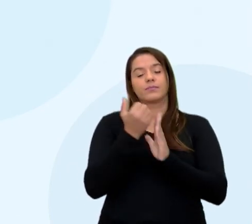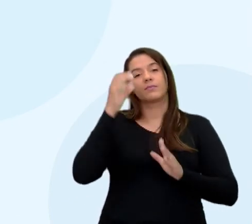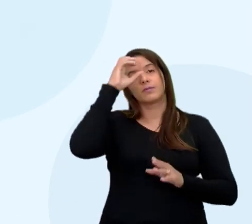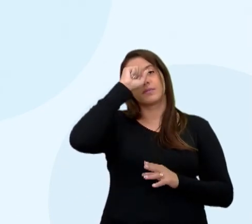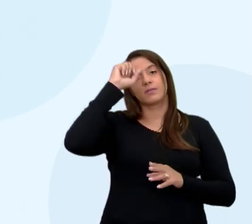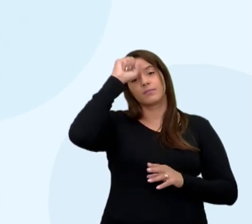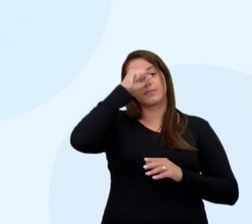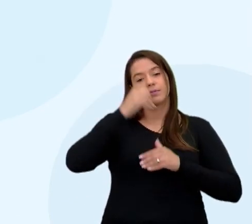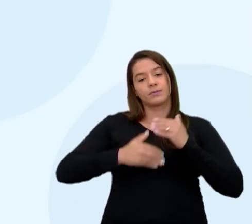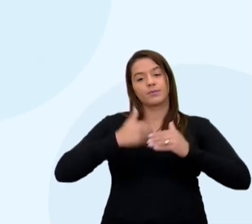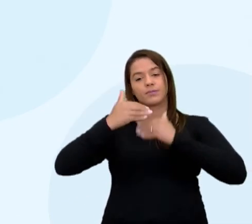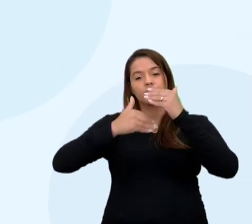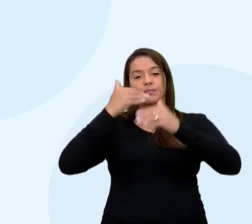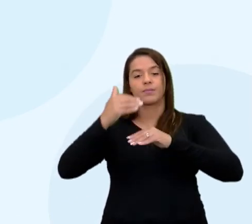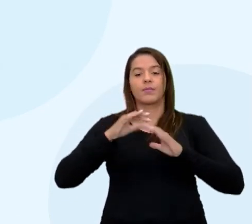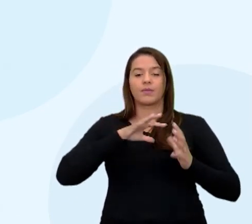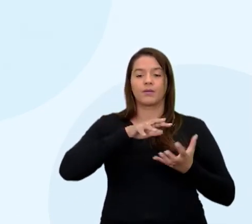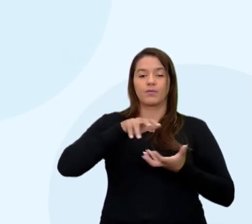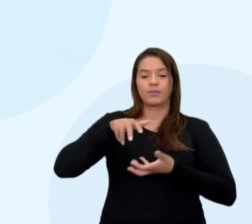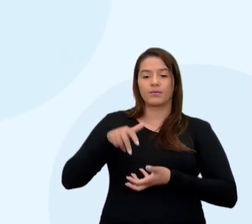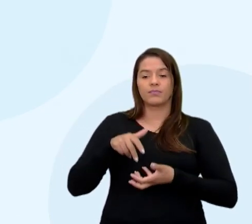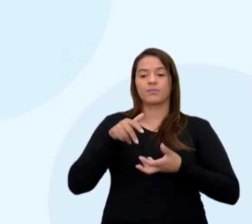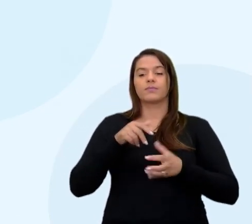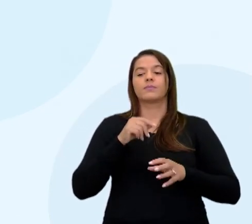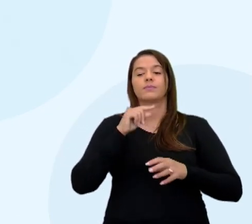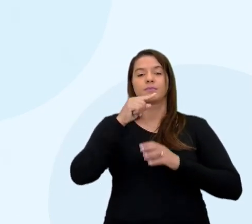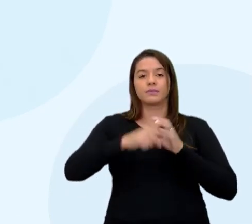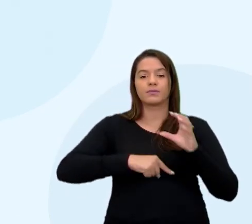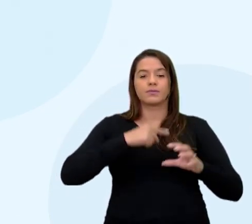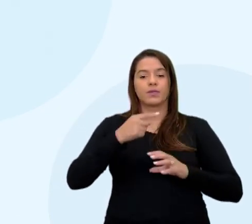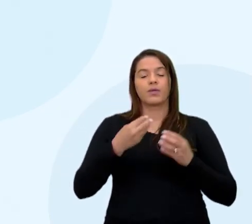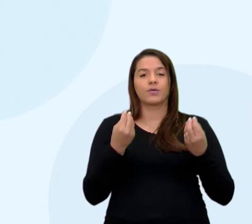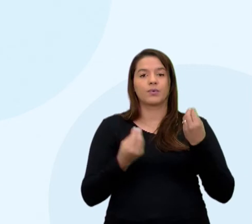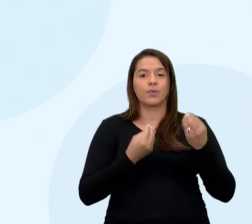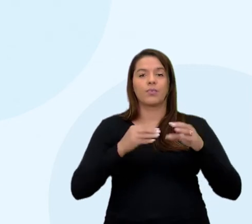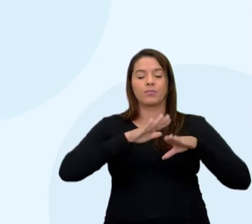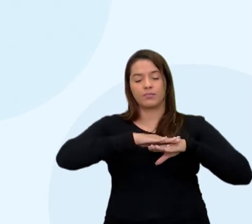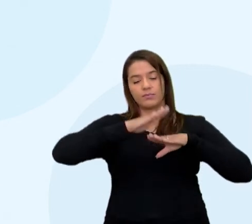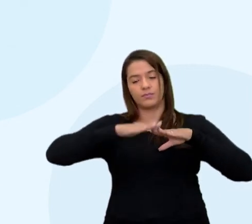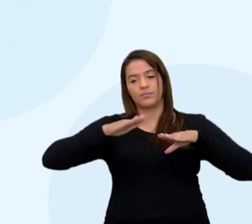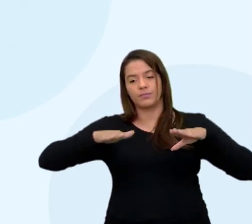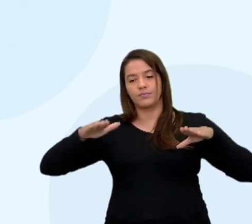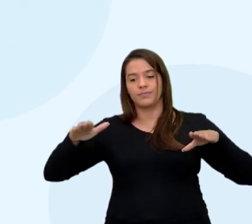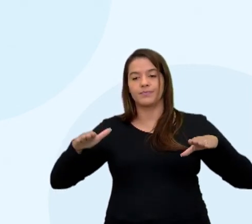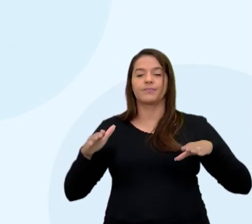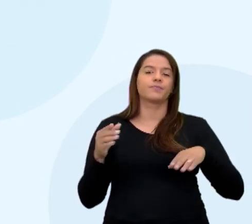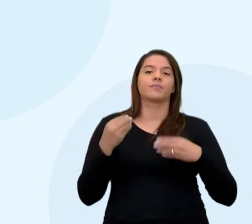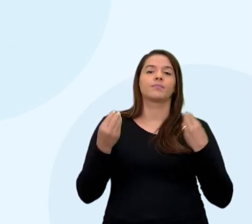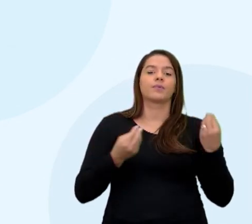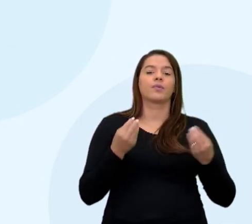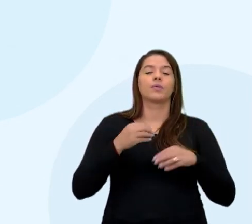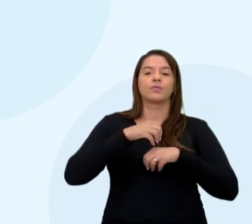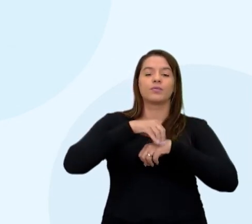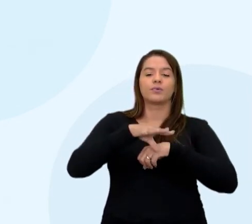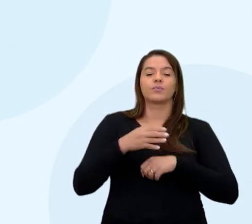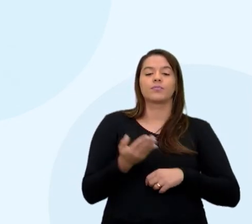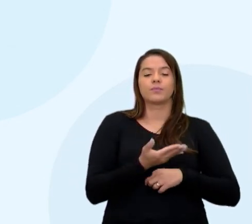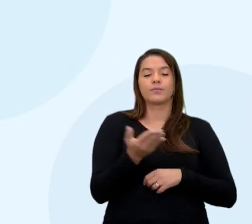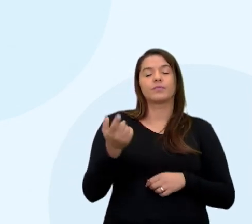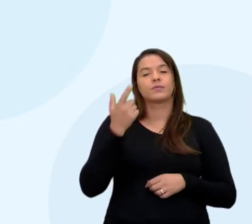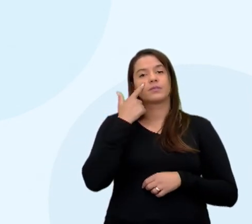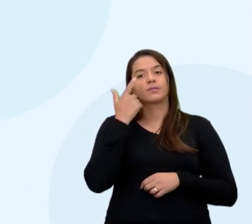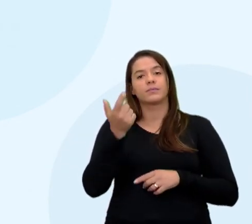do planeta Terra por meio da análise das ondas sísmicas. Sugerimos aí o material Ondas